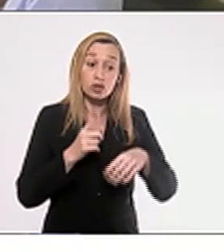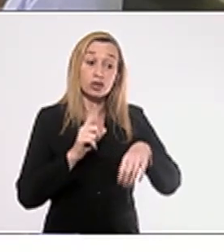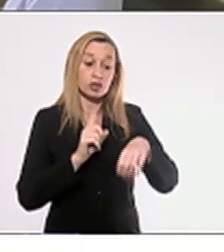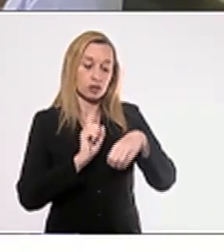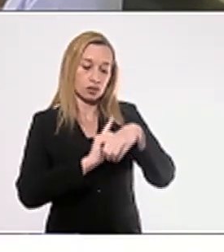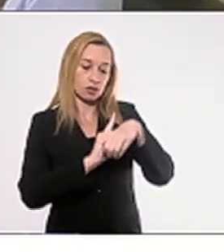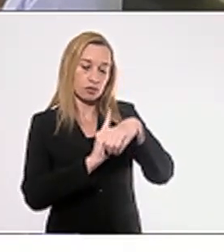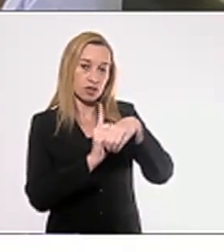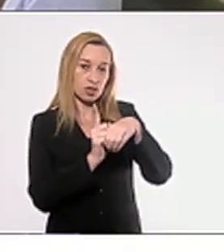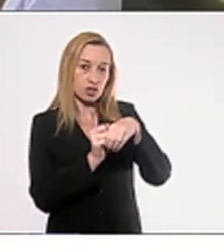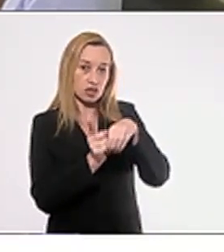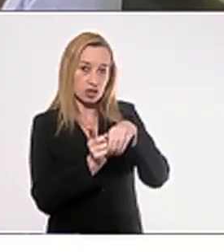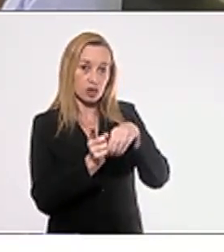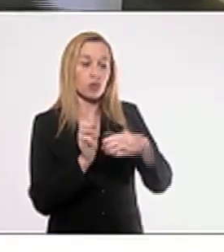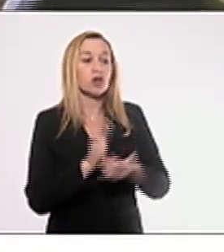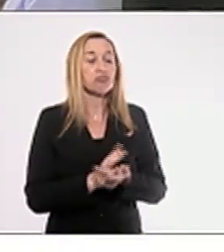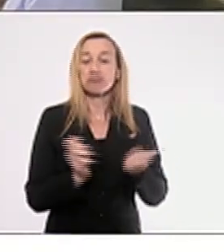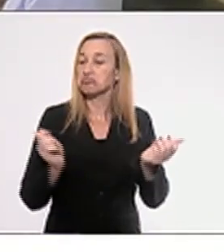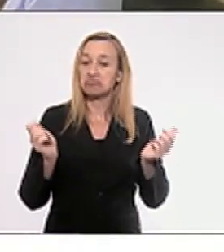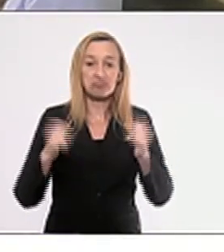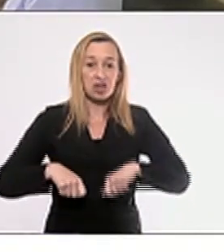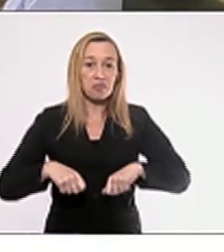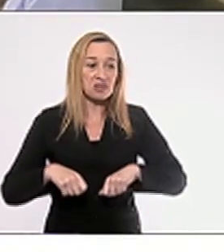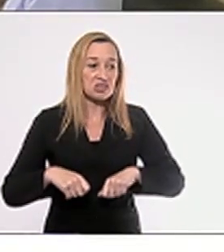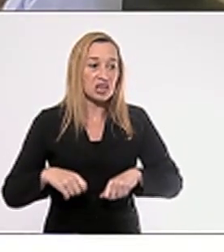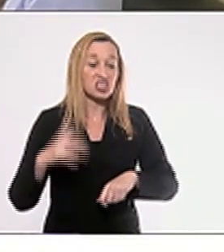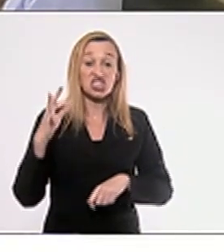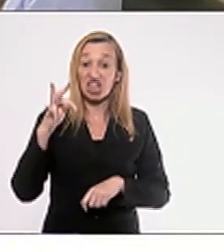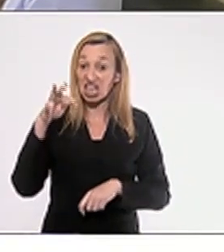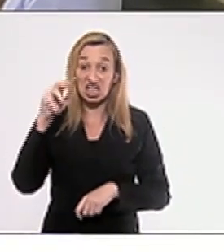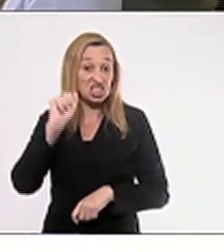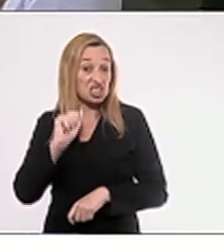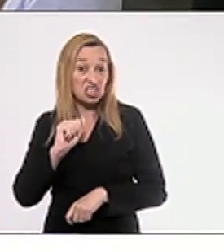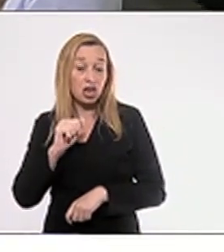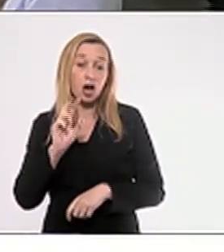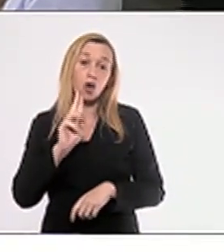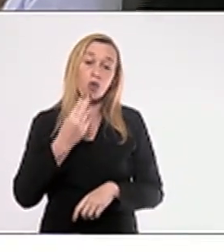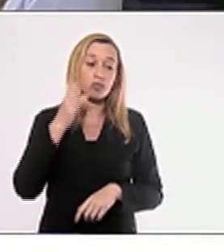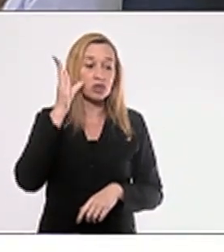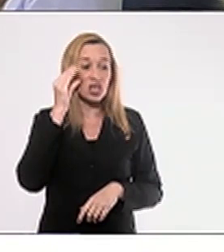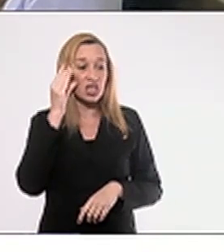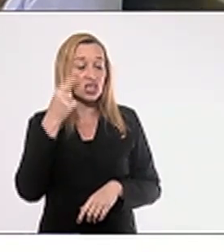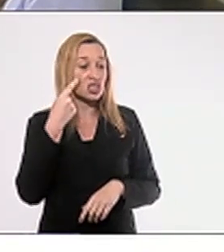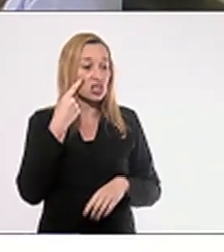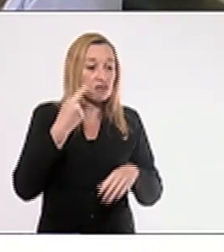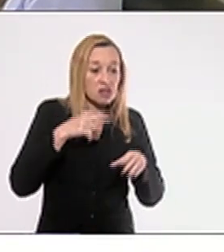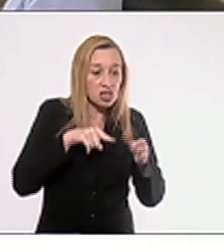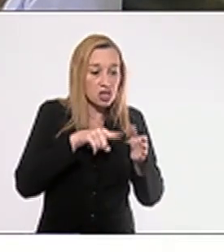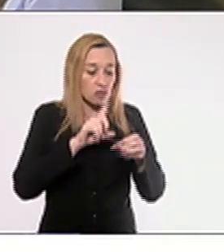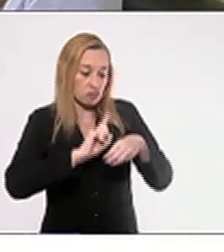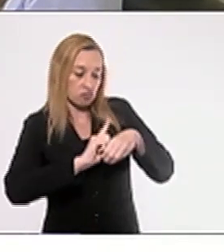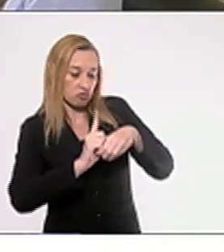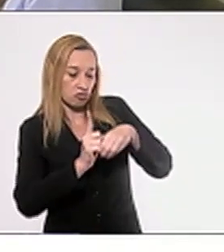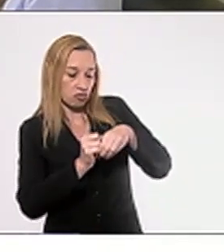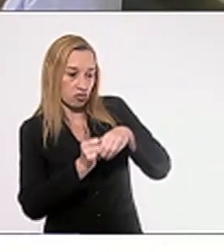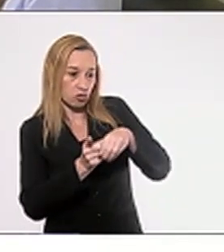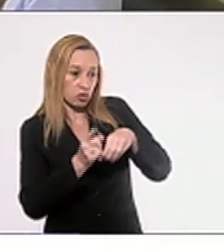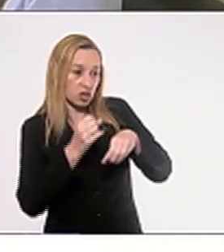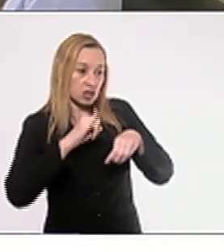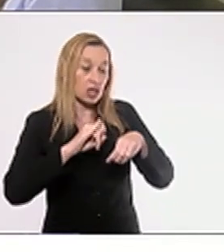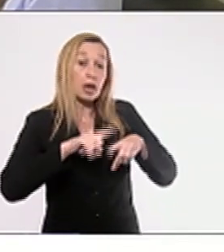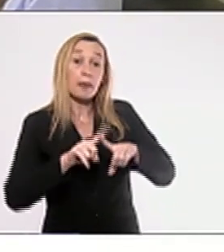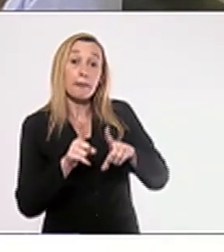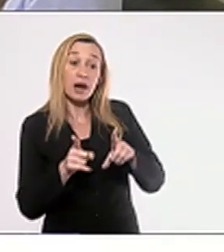teria capacidade técnica, muito menos o interesse em avaliar o hidrômetro em si, mas a forma